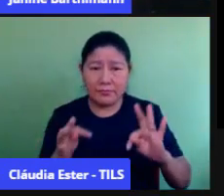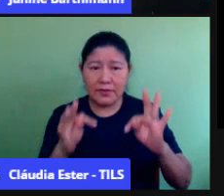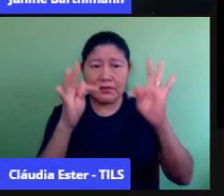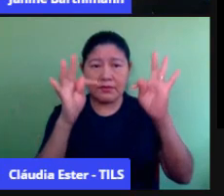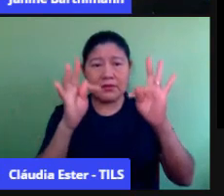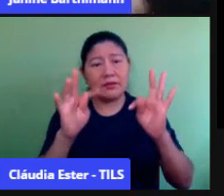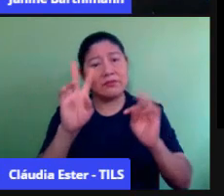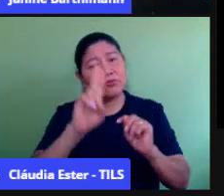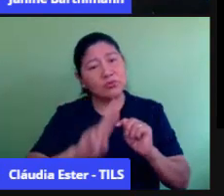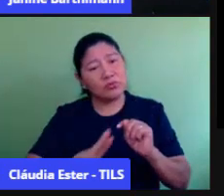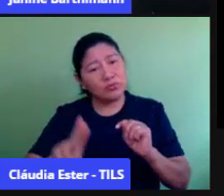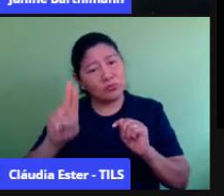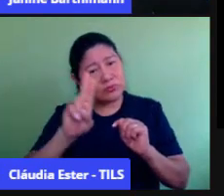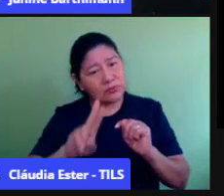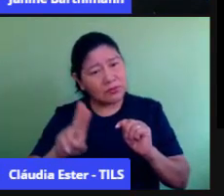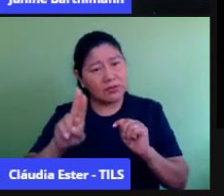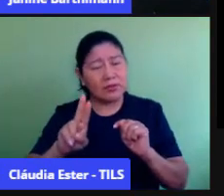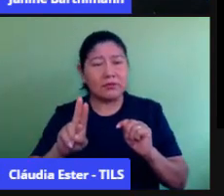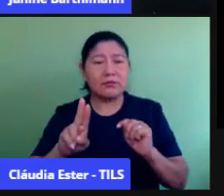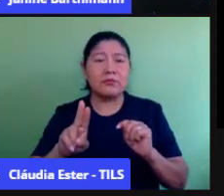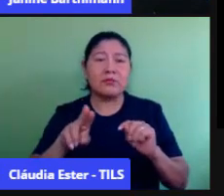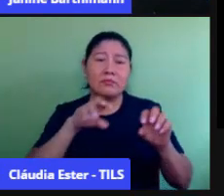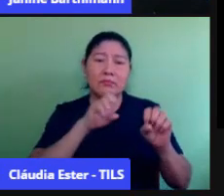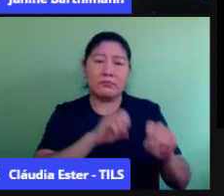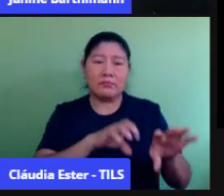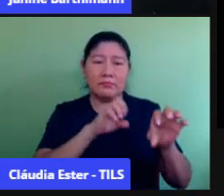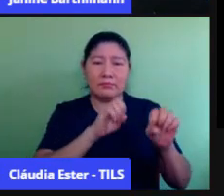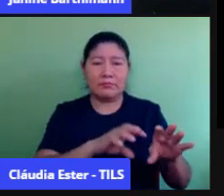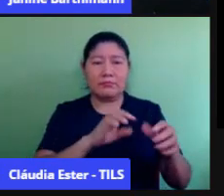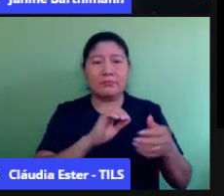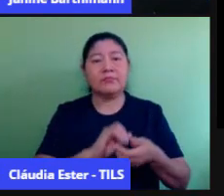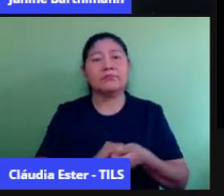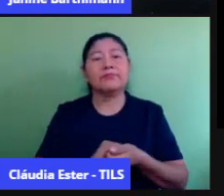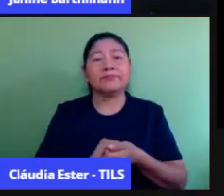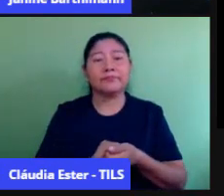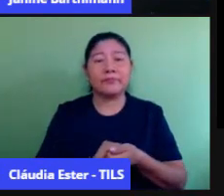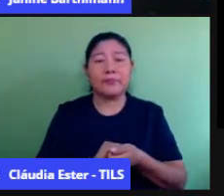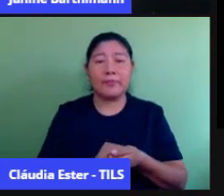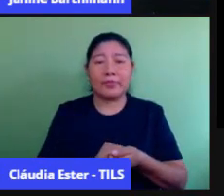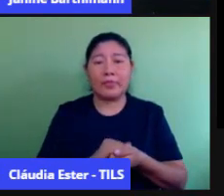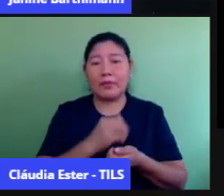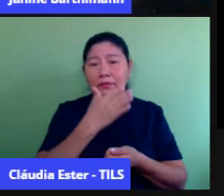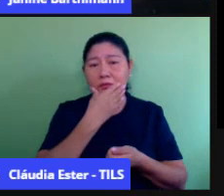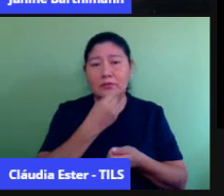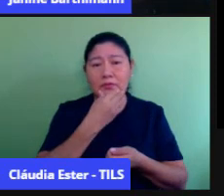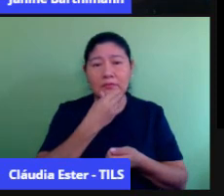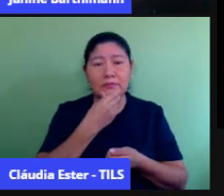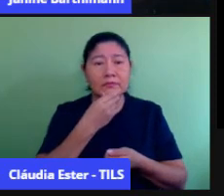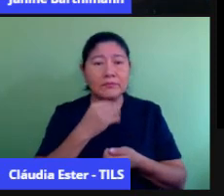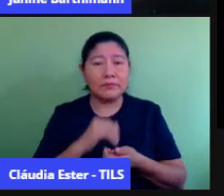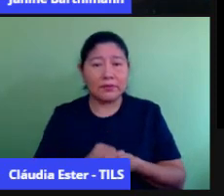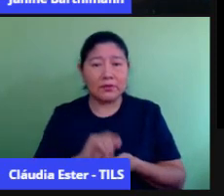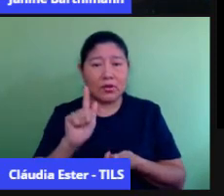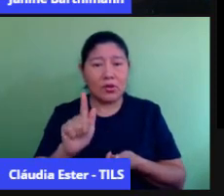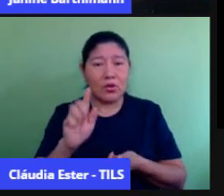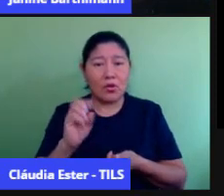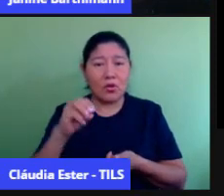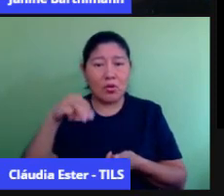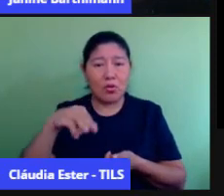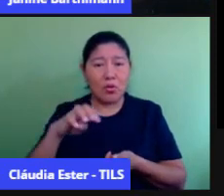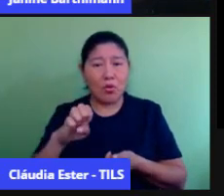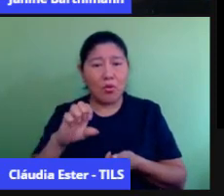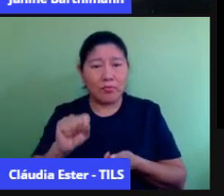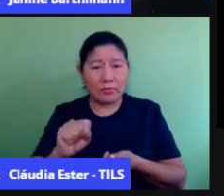Meet, Zoom, conforme Gomes, 2020, essas últimas entrando em uma